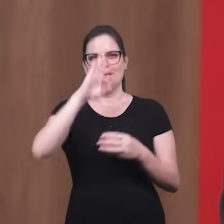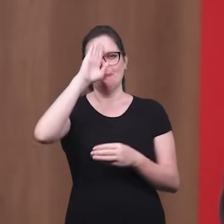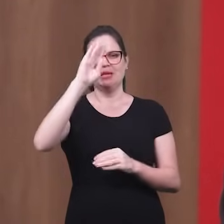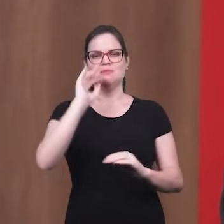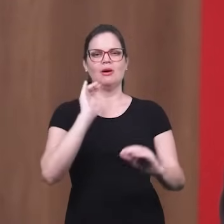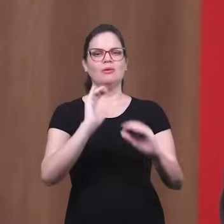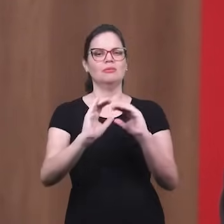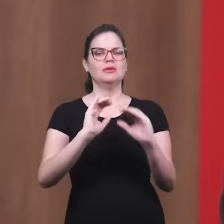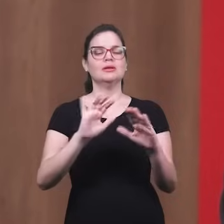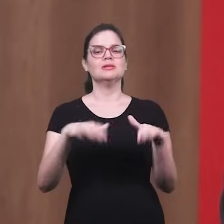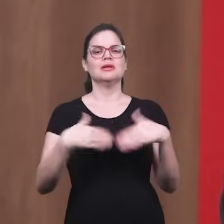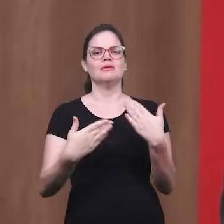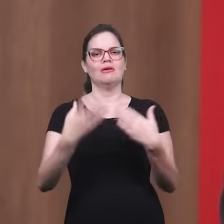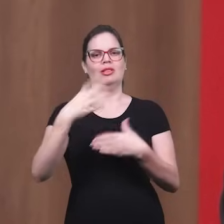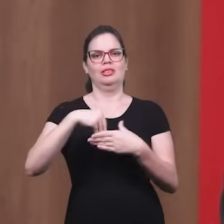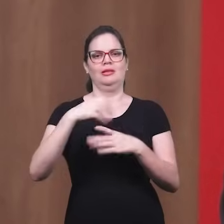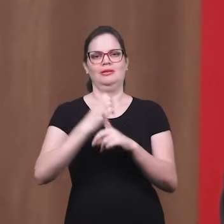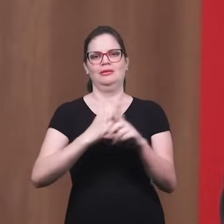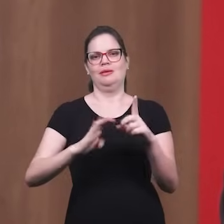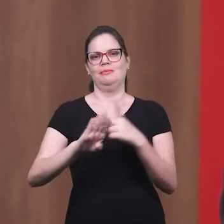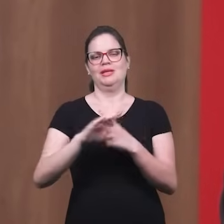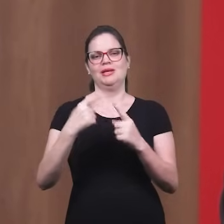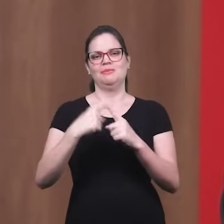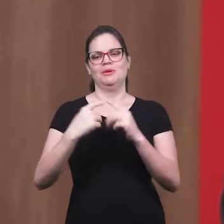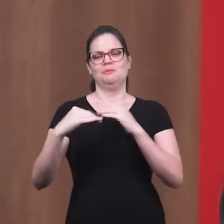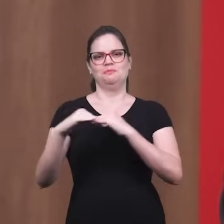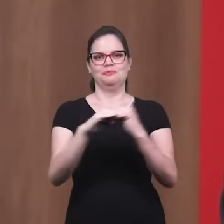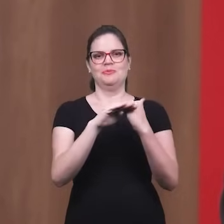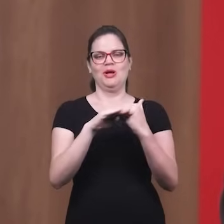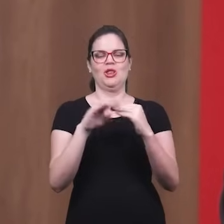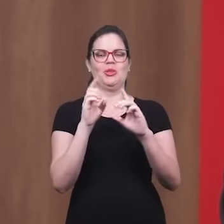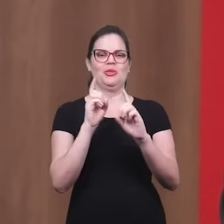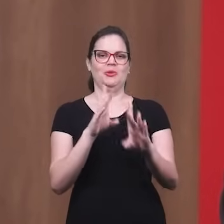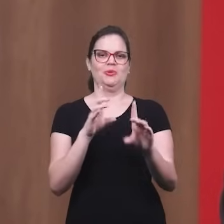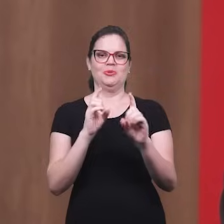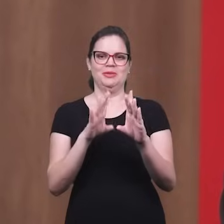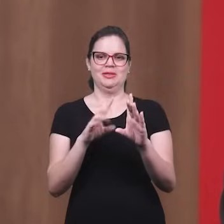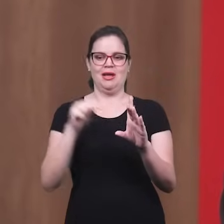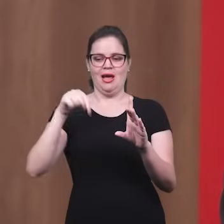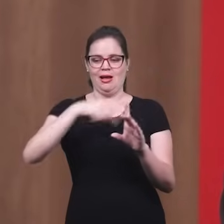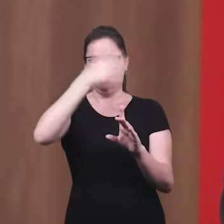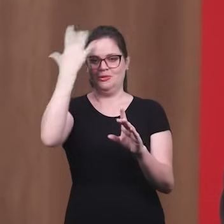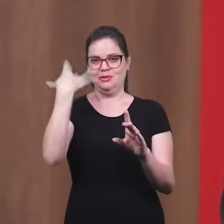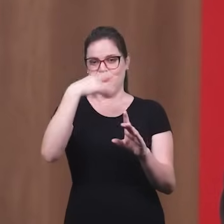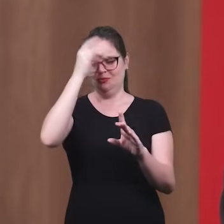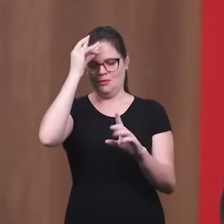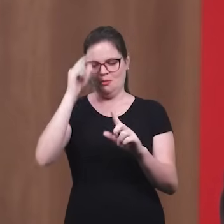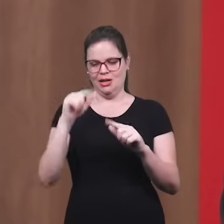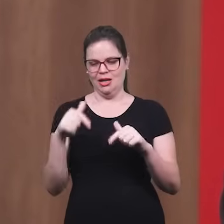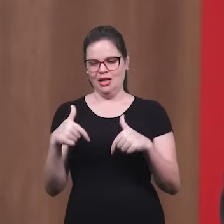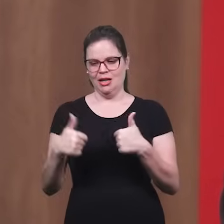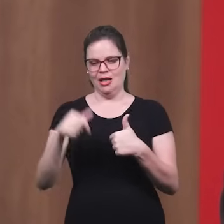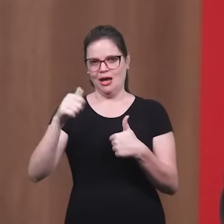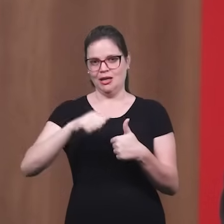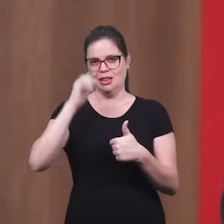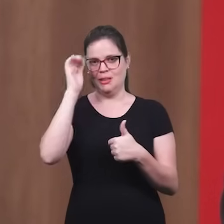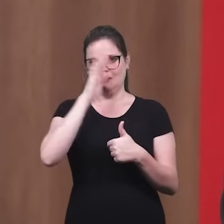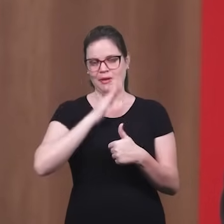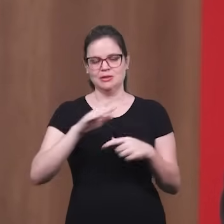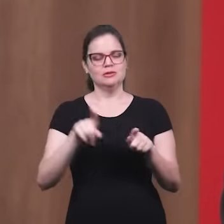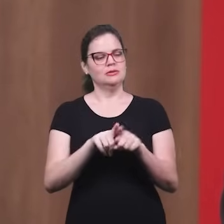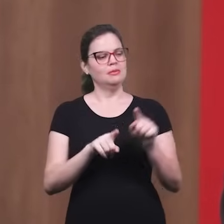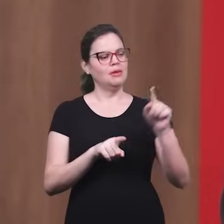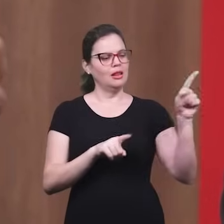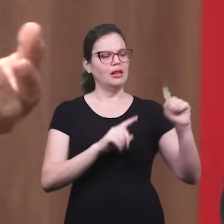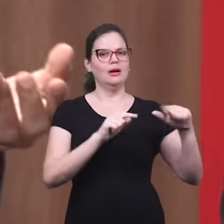ou seja, a unidade da doutrina. Então, o mesmo Espírito que está operando aqui no Brasil, através da doutrina,